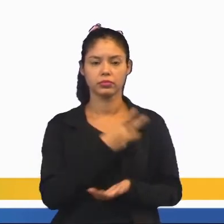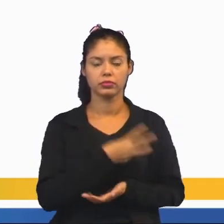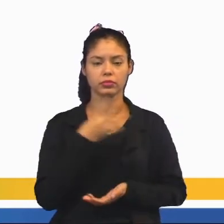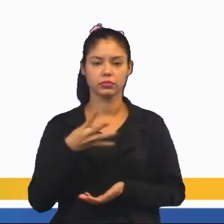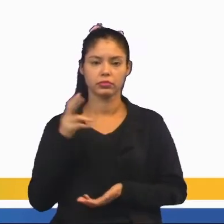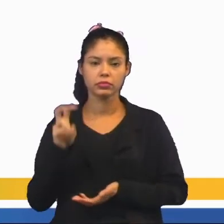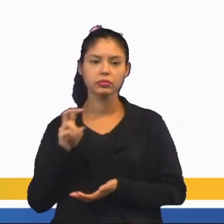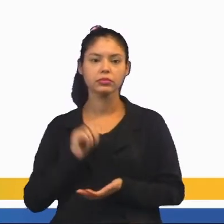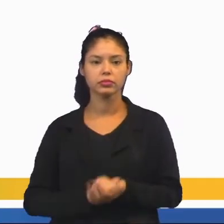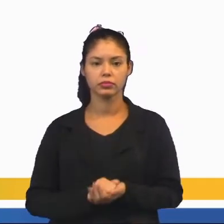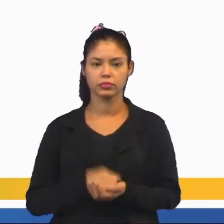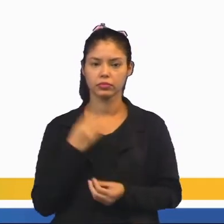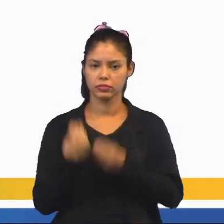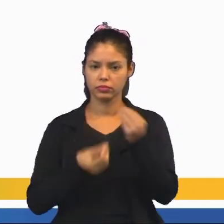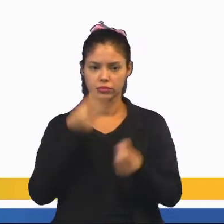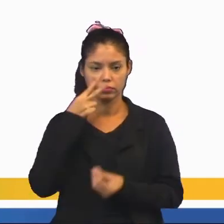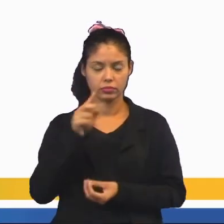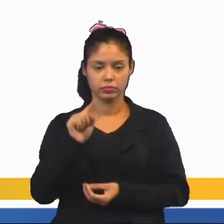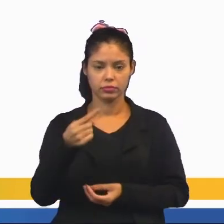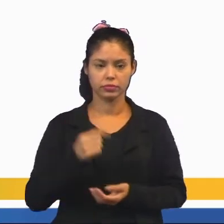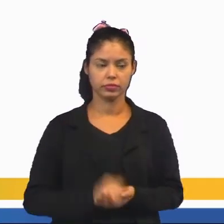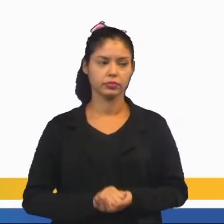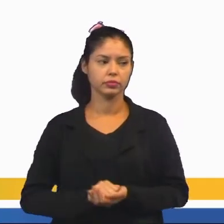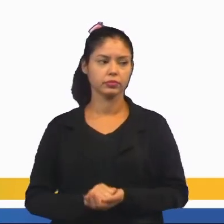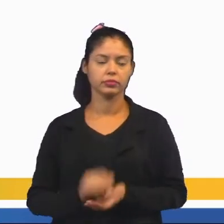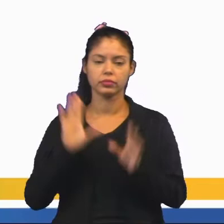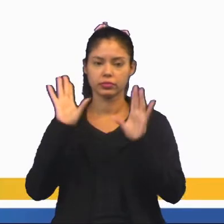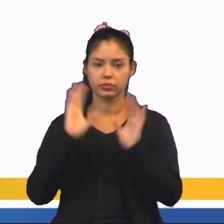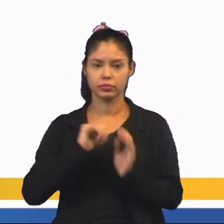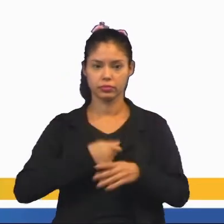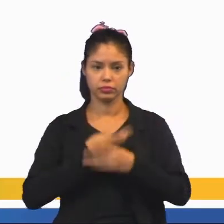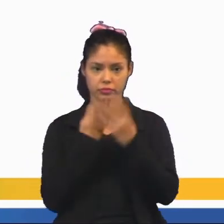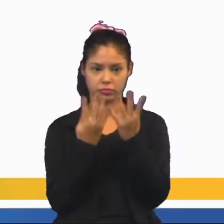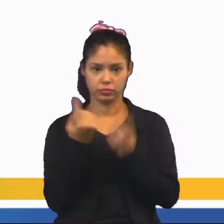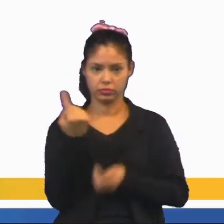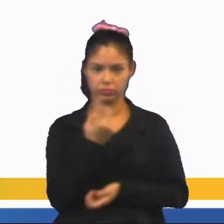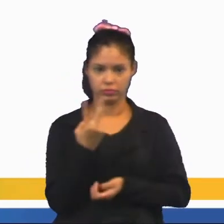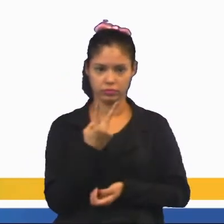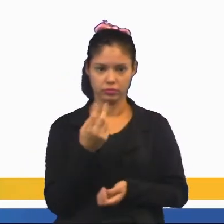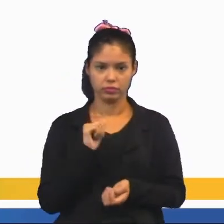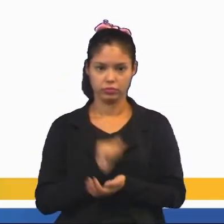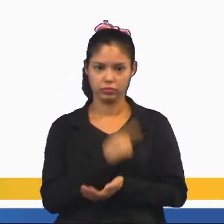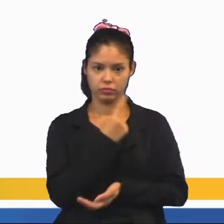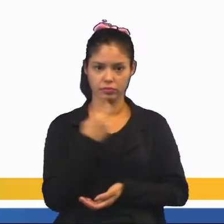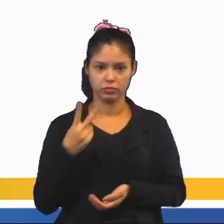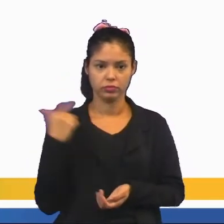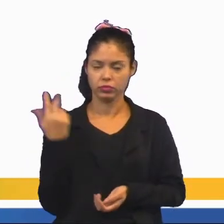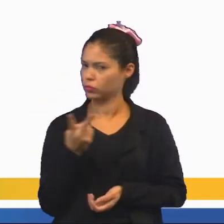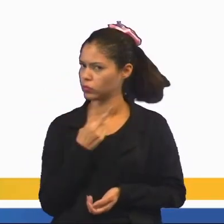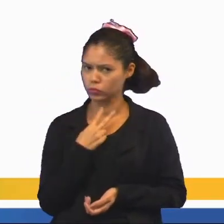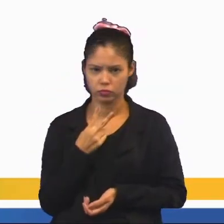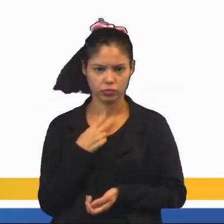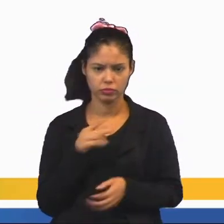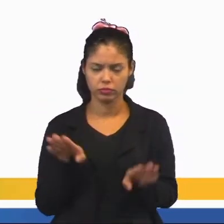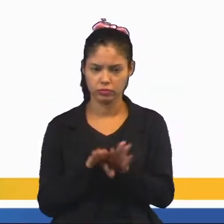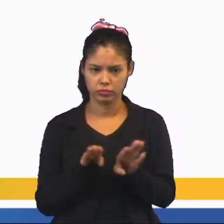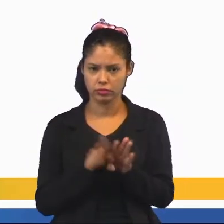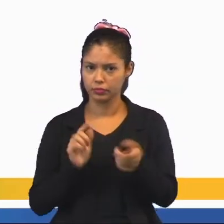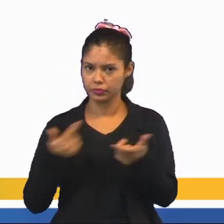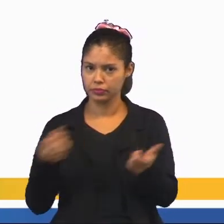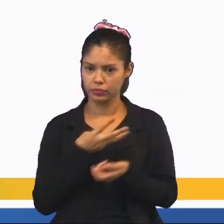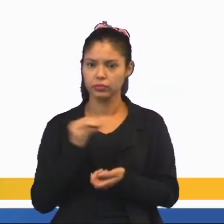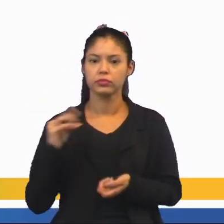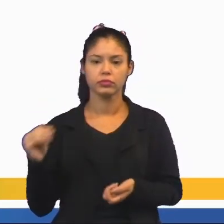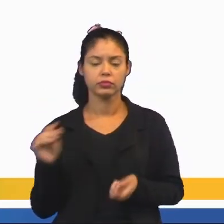o 4 e o 5, como nós vimos ali, né? Cartas 2, a carta 1 e 2 não compõem números maiores